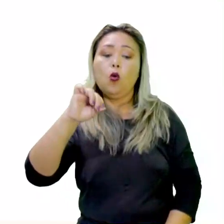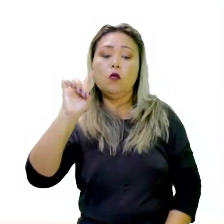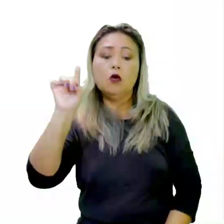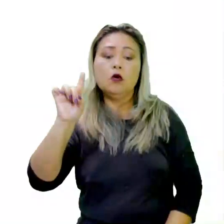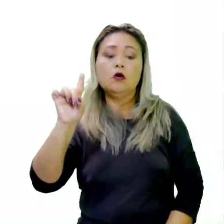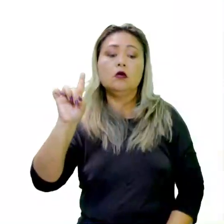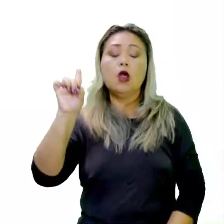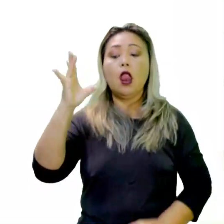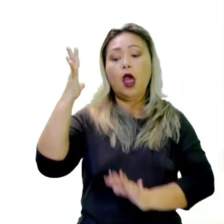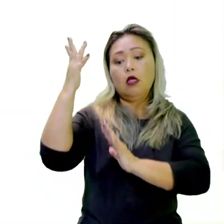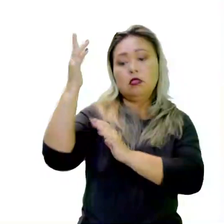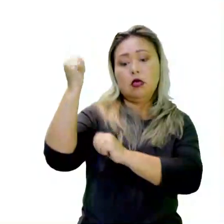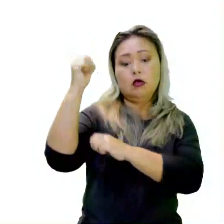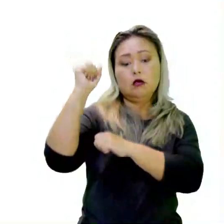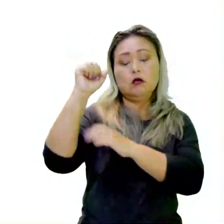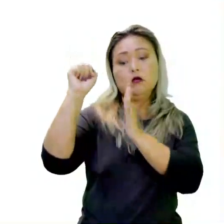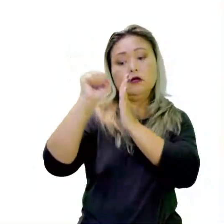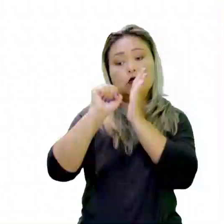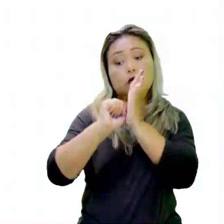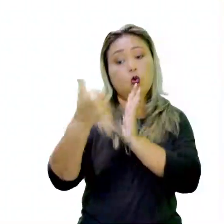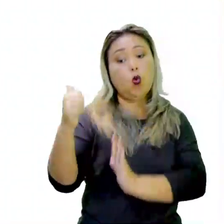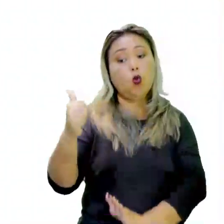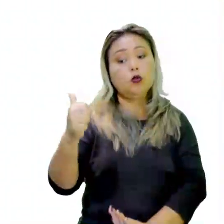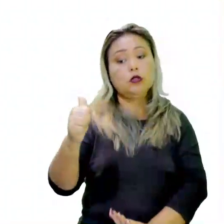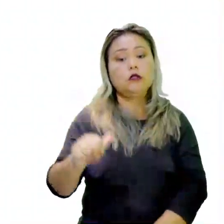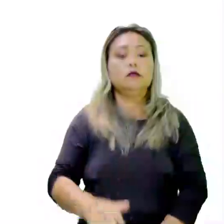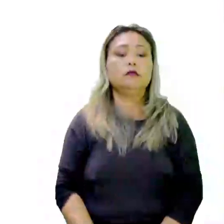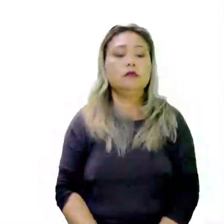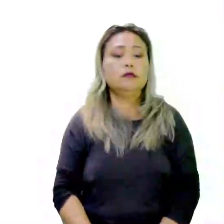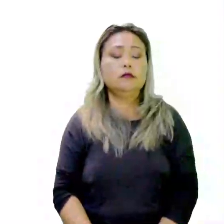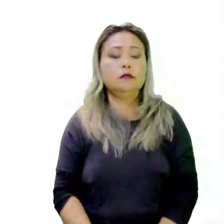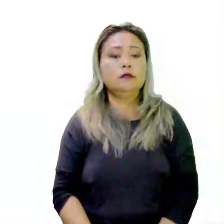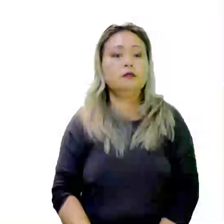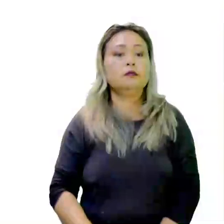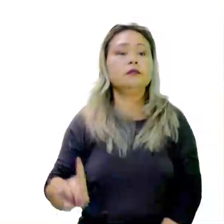Fromista, na Espanha, isso aí no século XI.